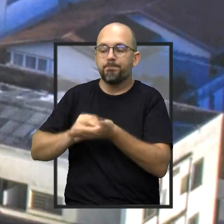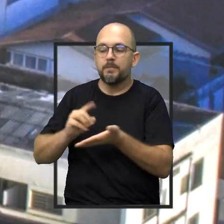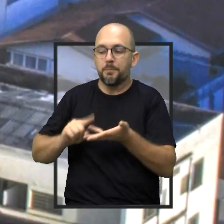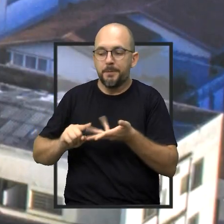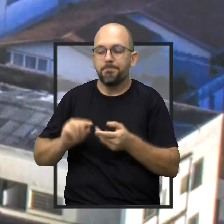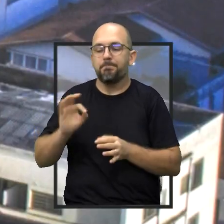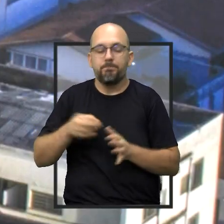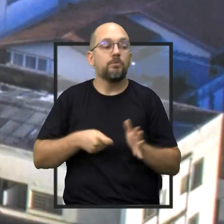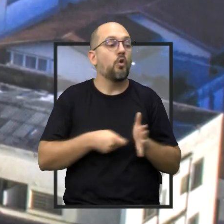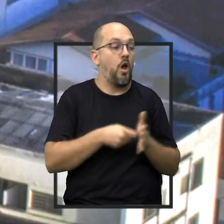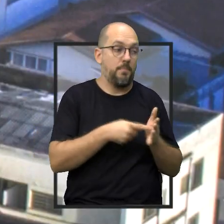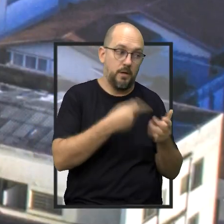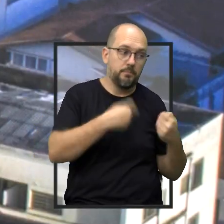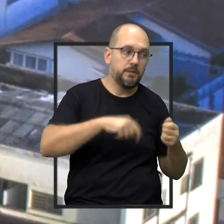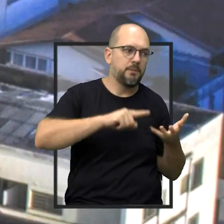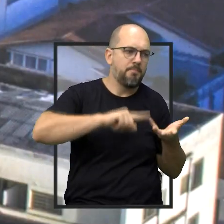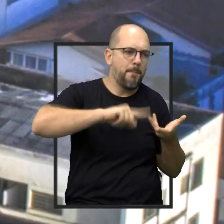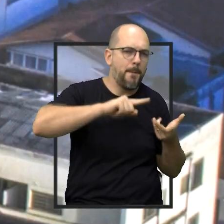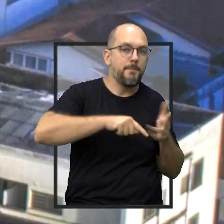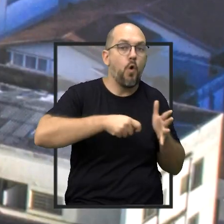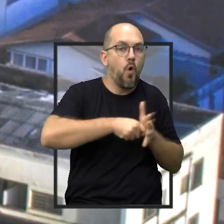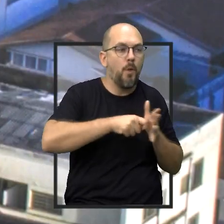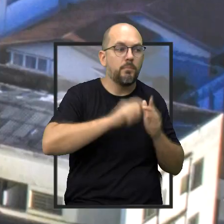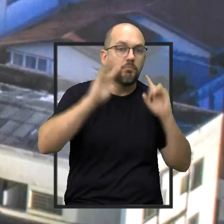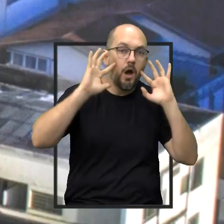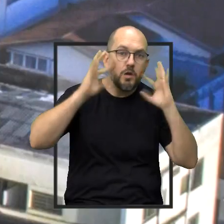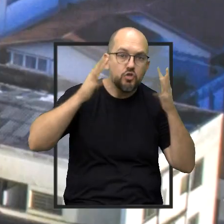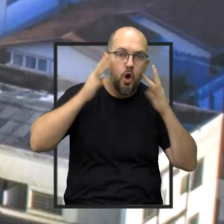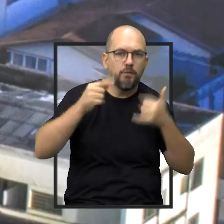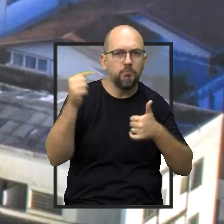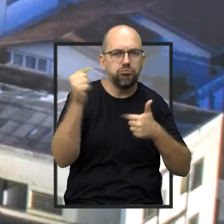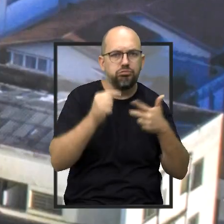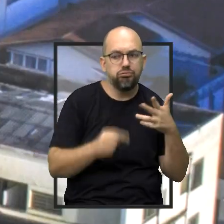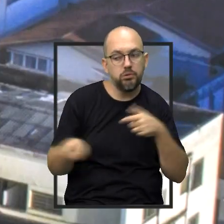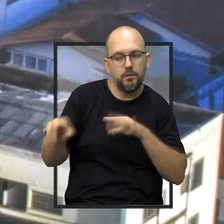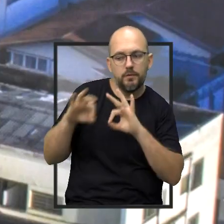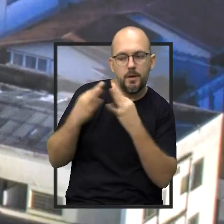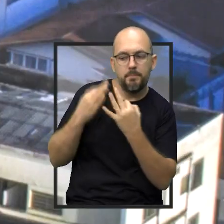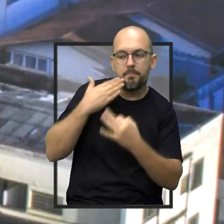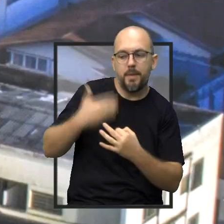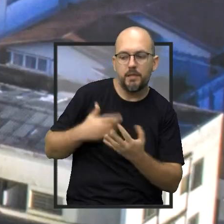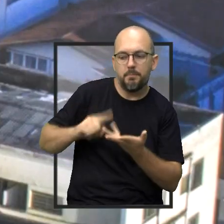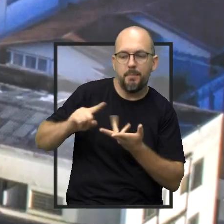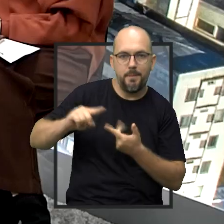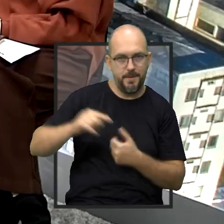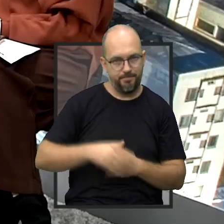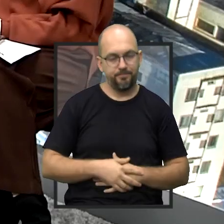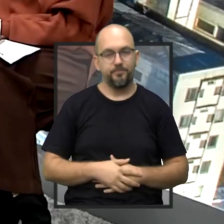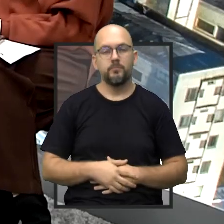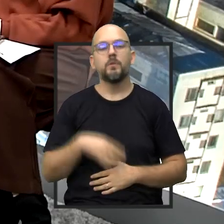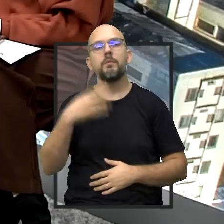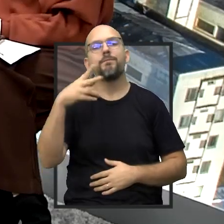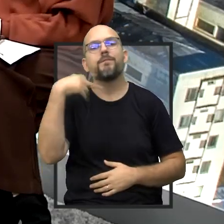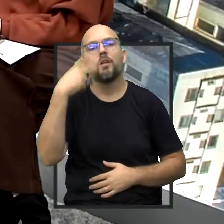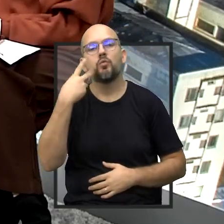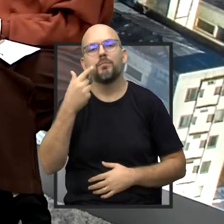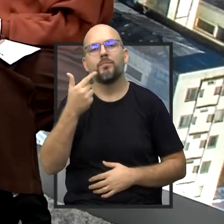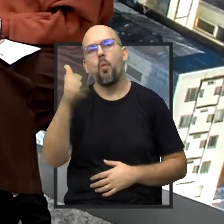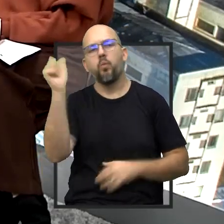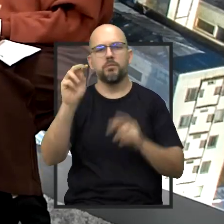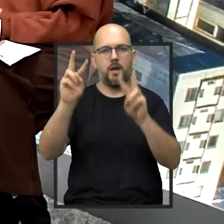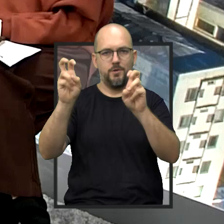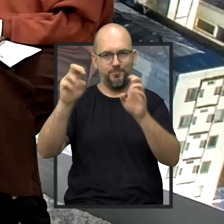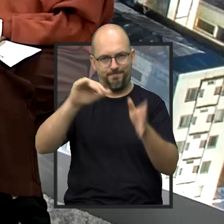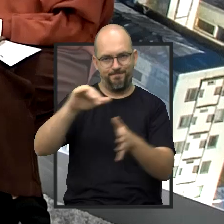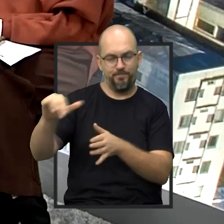cobrar, né, a solução para aquelas questões que essas famílias nos apontam. Vereadora, vamos mudar um pouquinho de